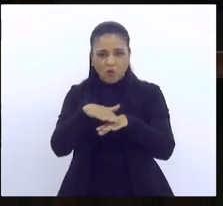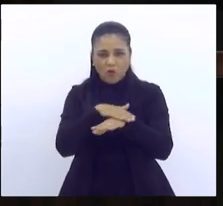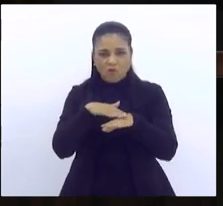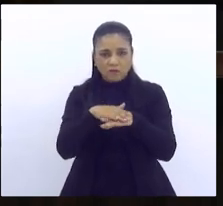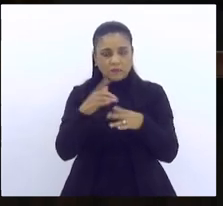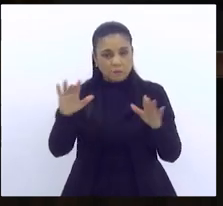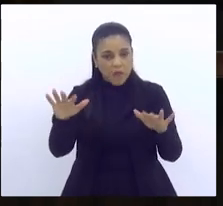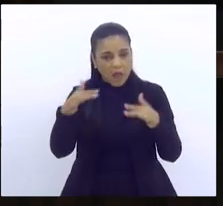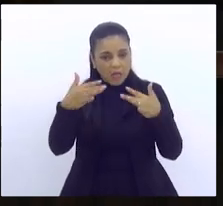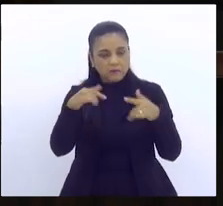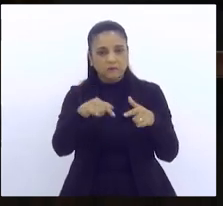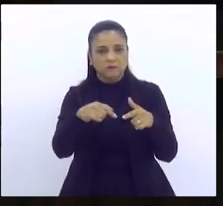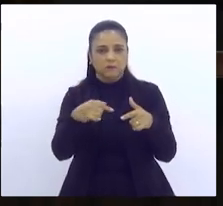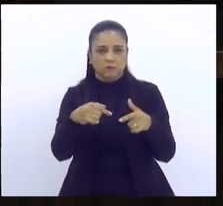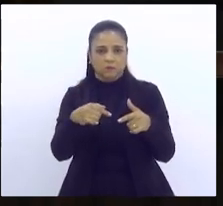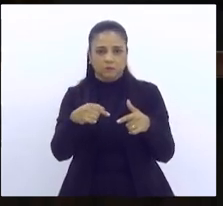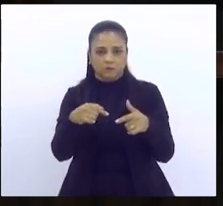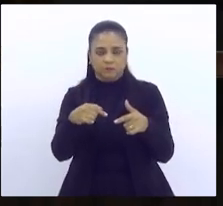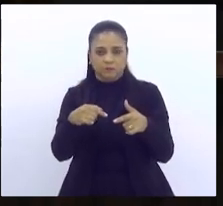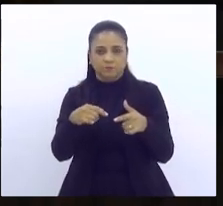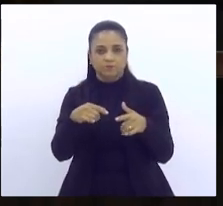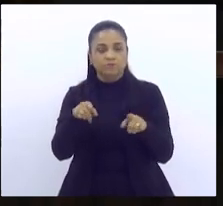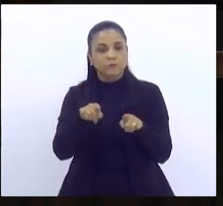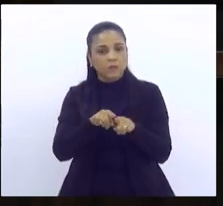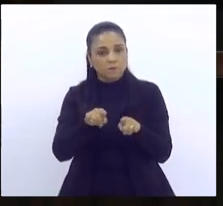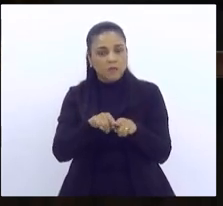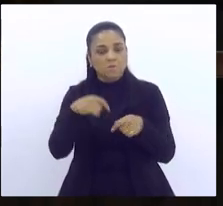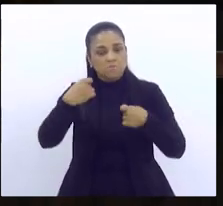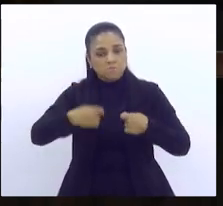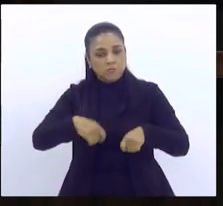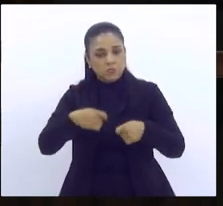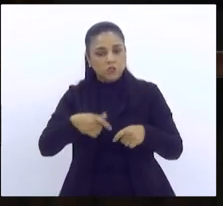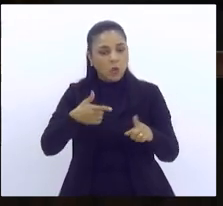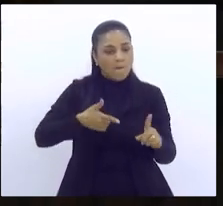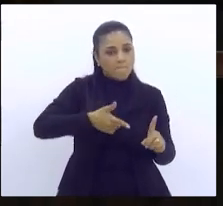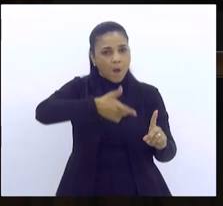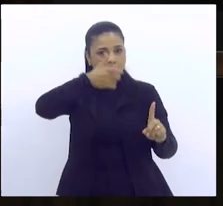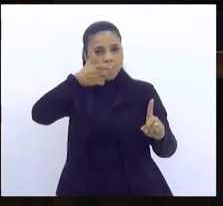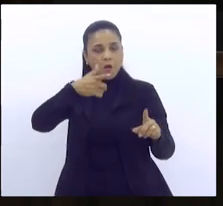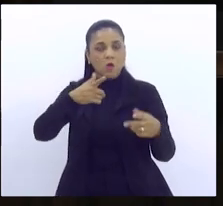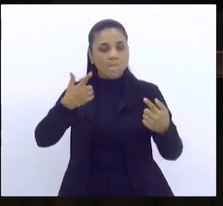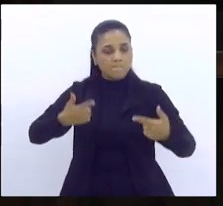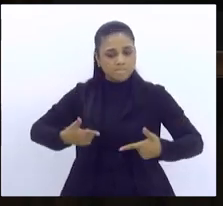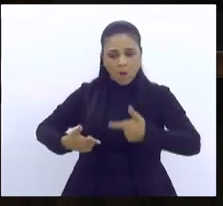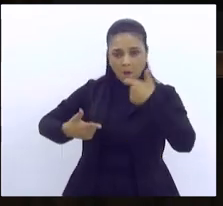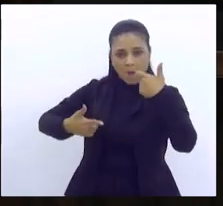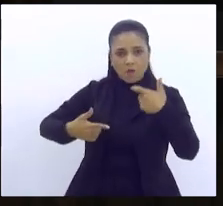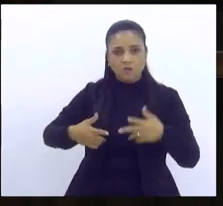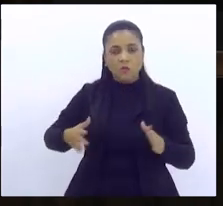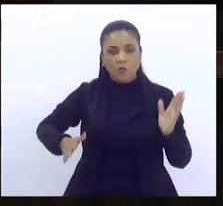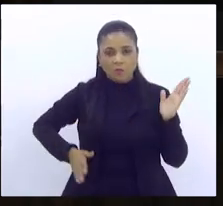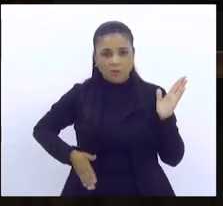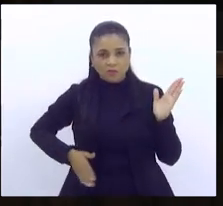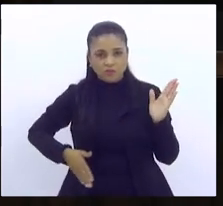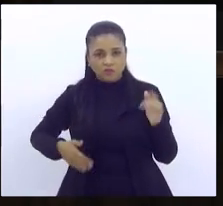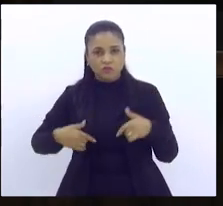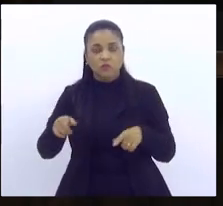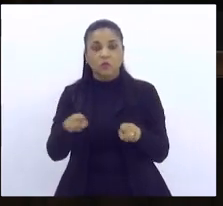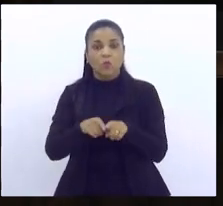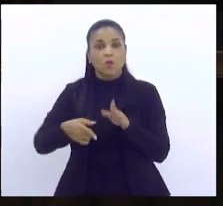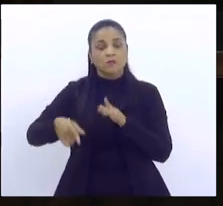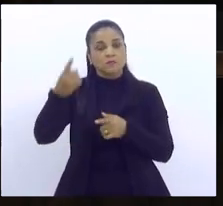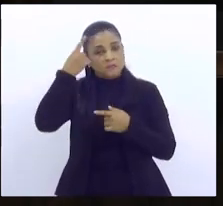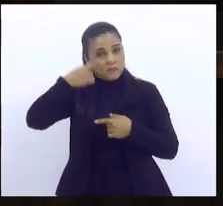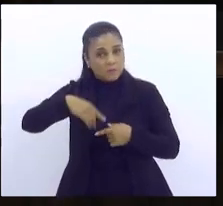tivesse a atenção devida, também teve que precisar trocar tiro com os bandidos. Lucinha, na semana passada, desembargador